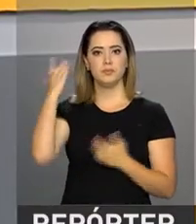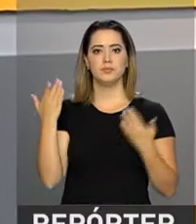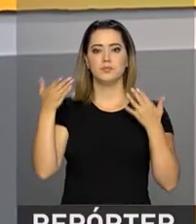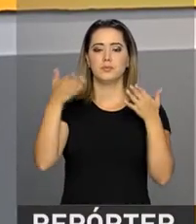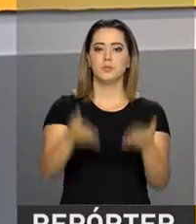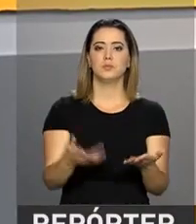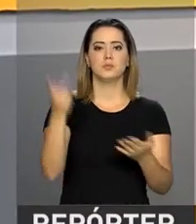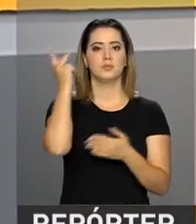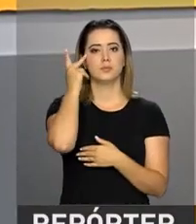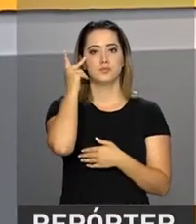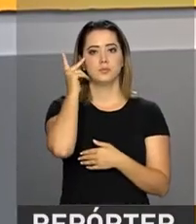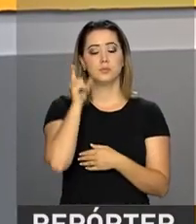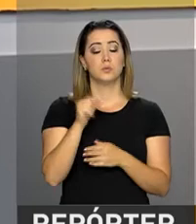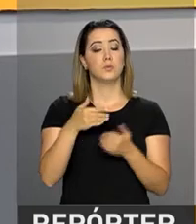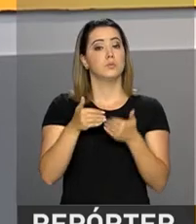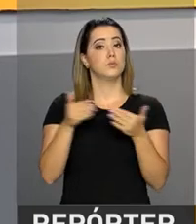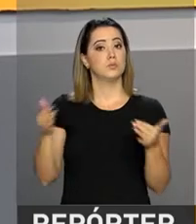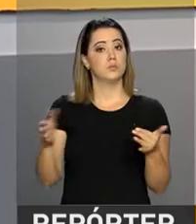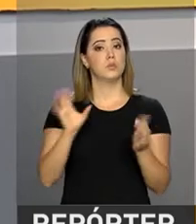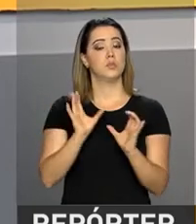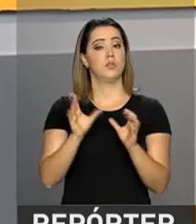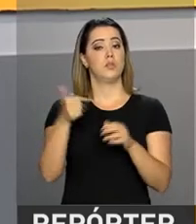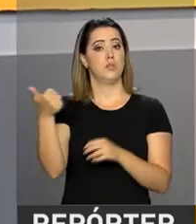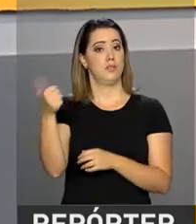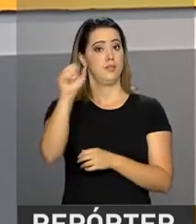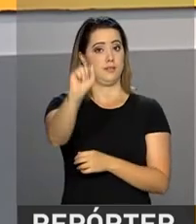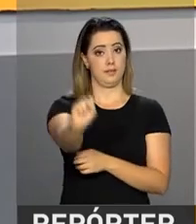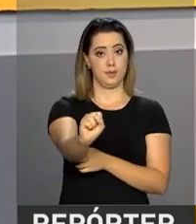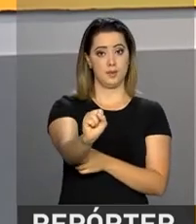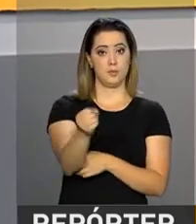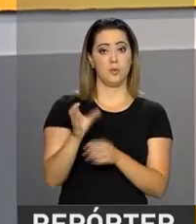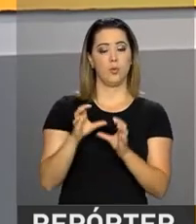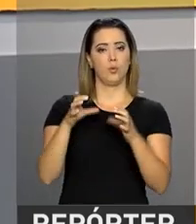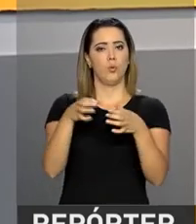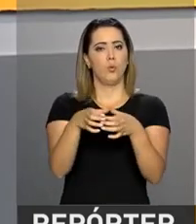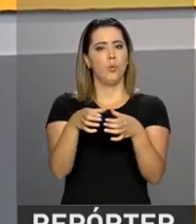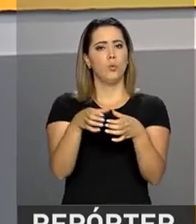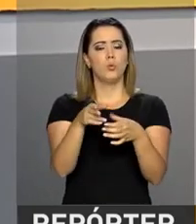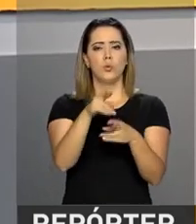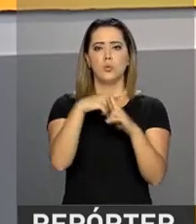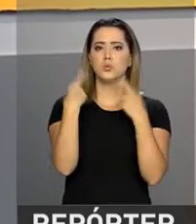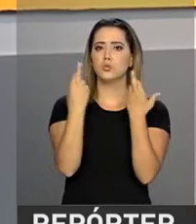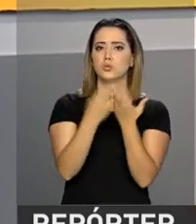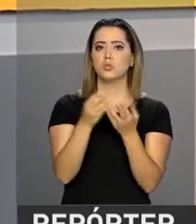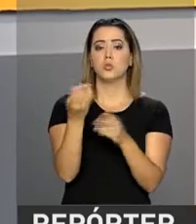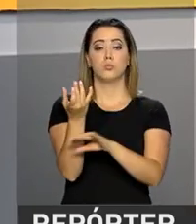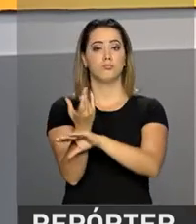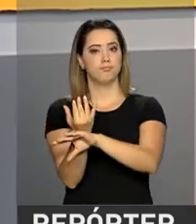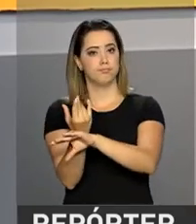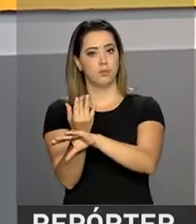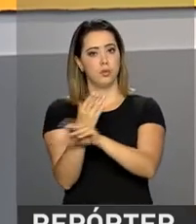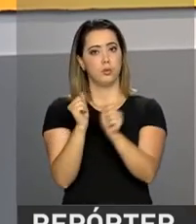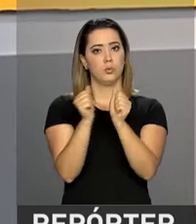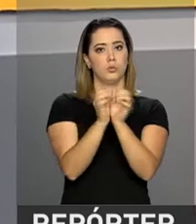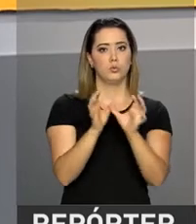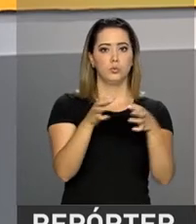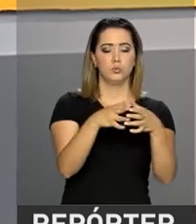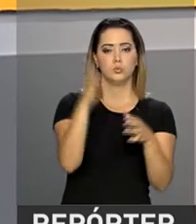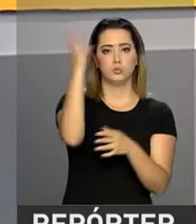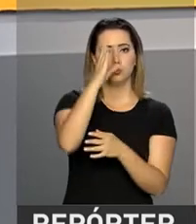participou hoje em são paulo da abertura da 18ª conferência anual santander com investidores brasileiros e